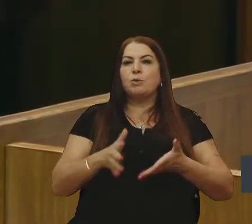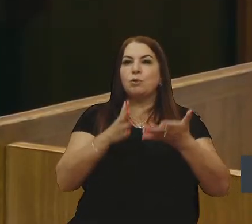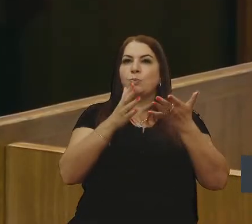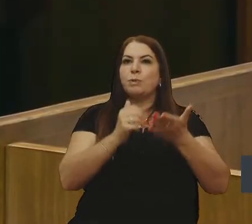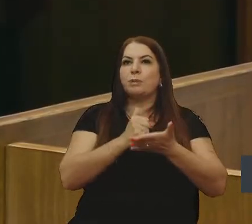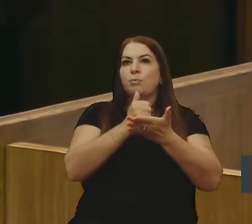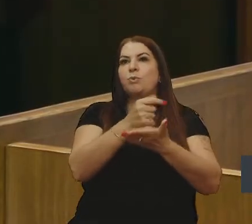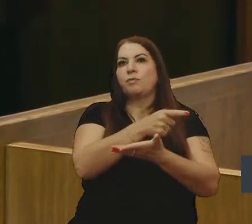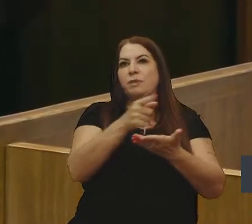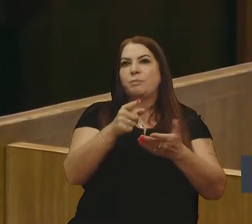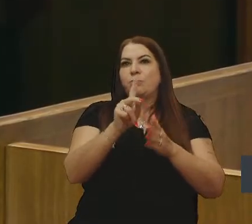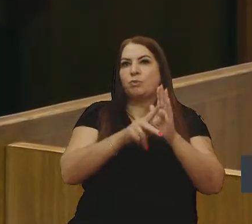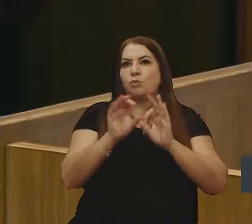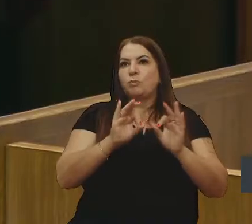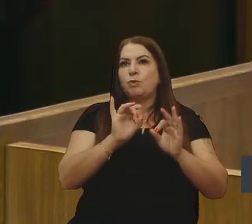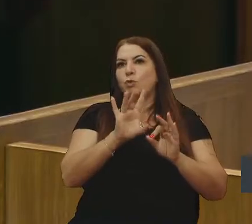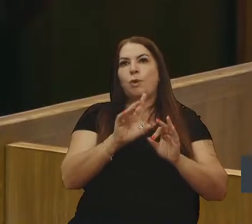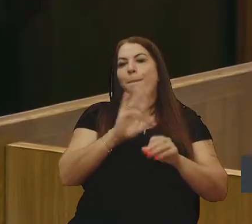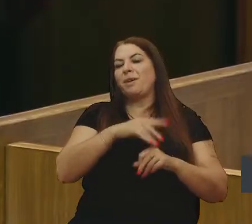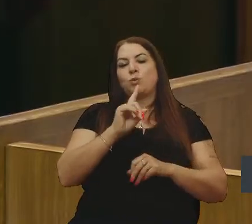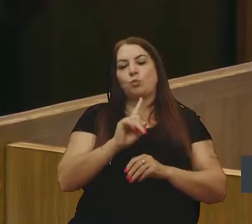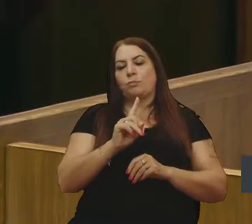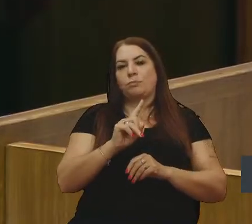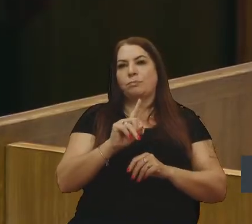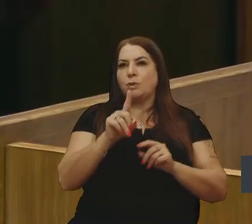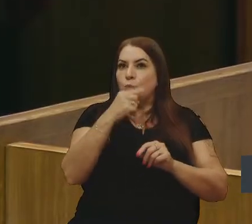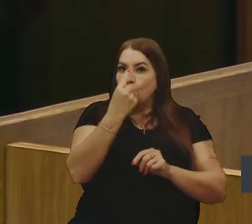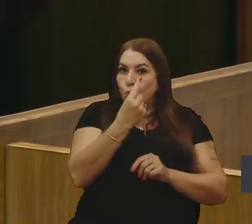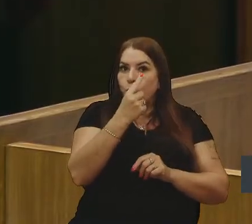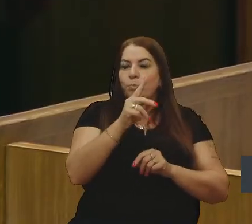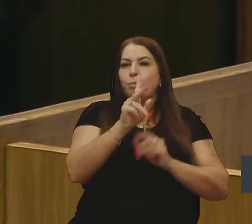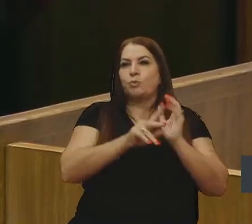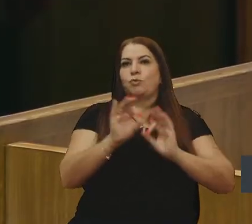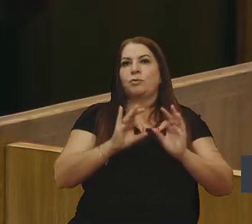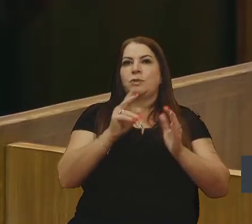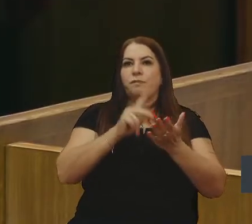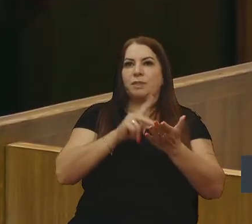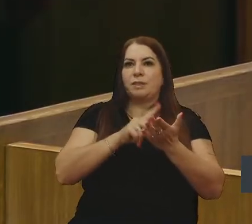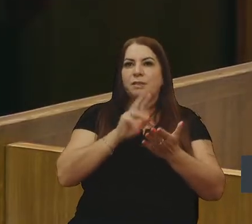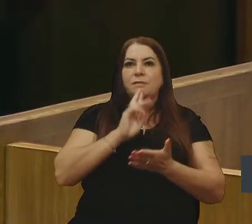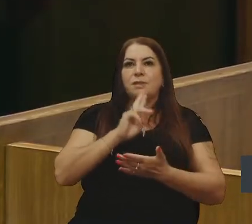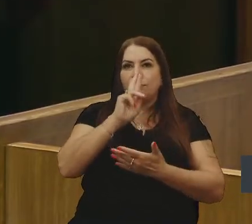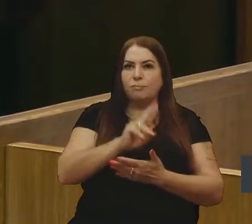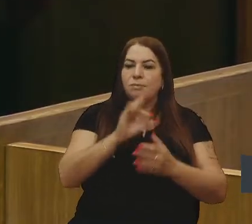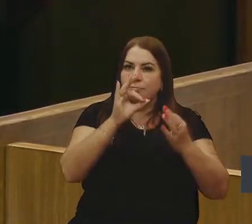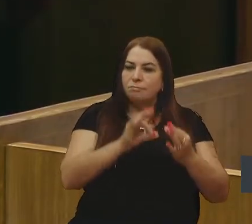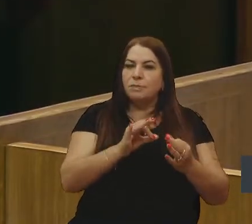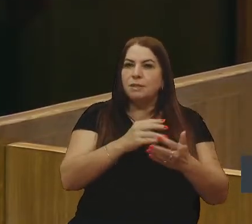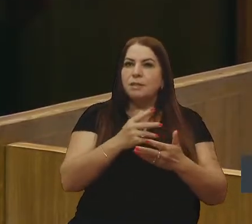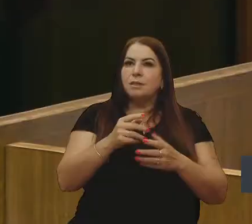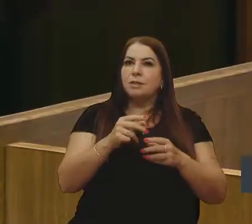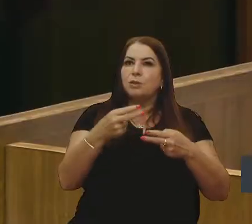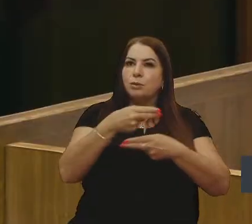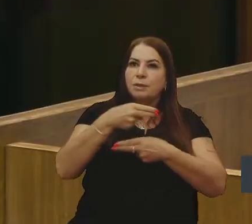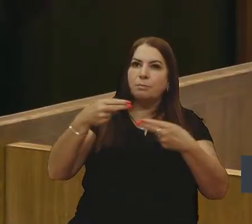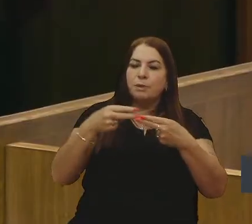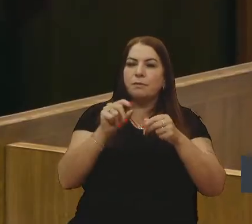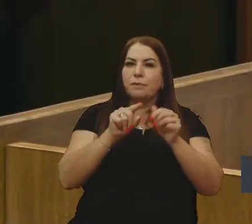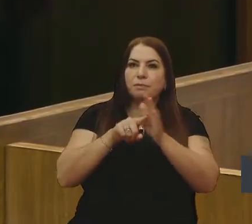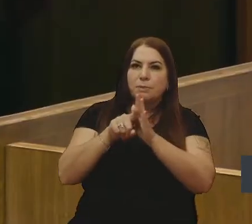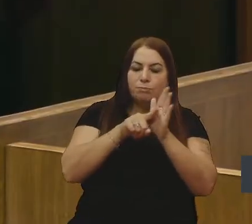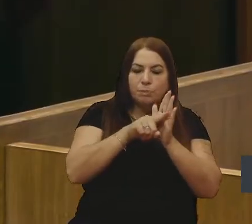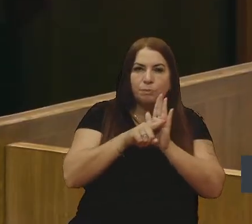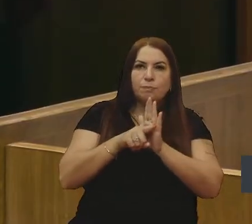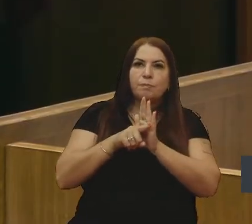projeto vai ter. A gente não quer que seja só mais um, mas que seja um projeto que, de fato, dê resultado, e quando o Sebrae realiza aquela pesquisa